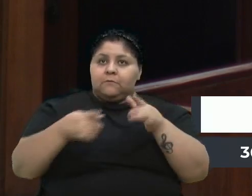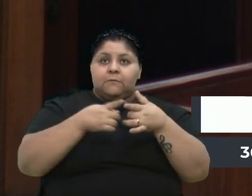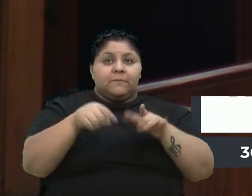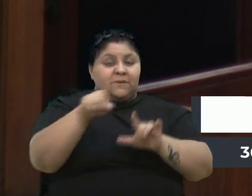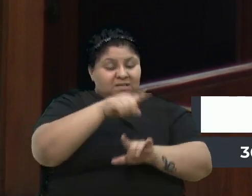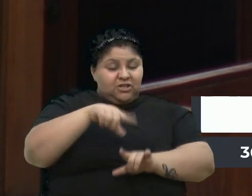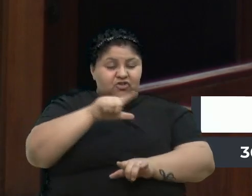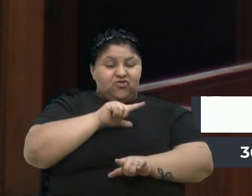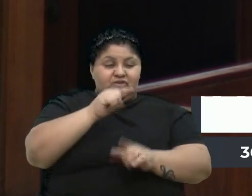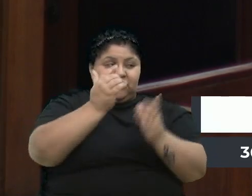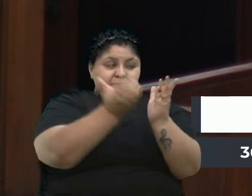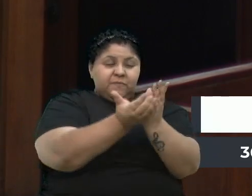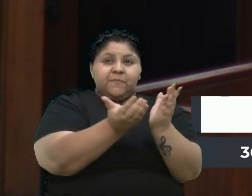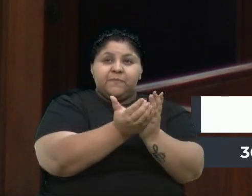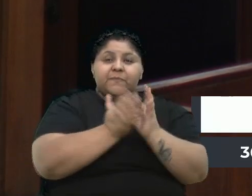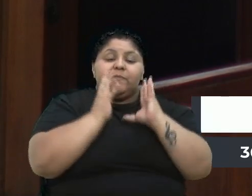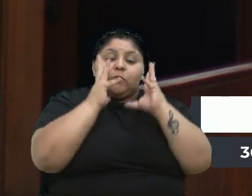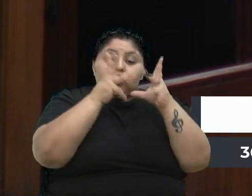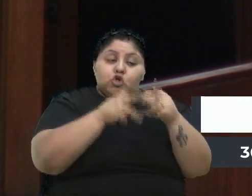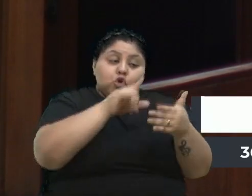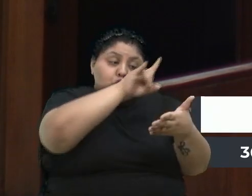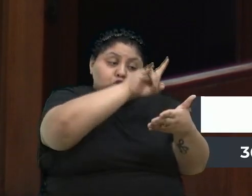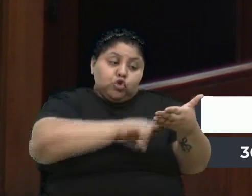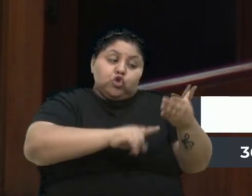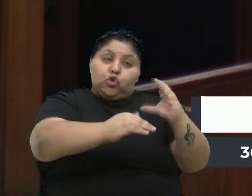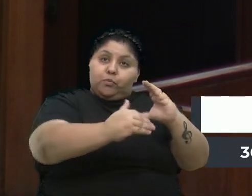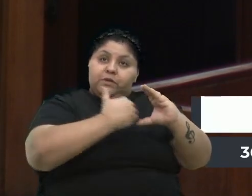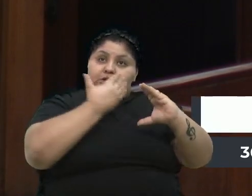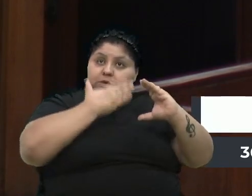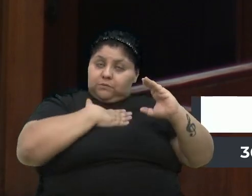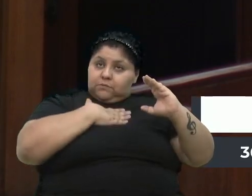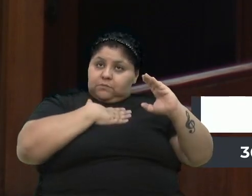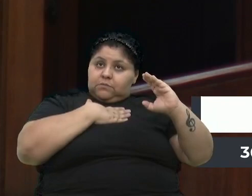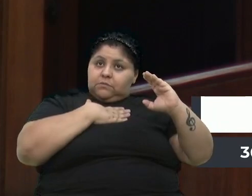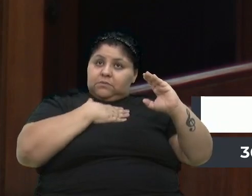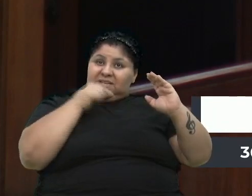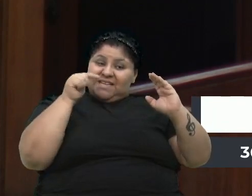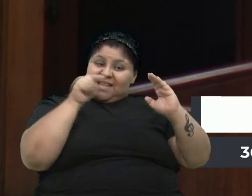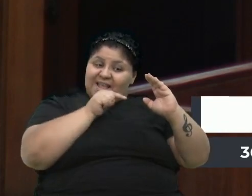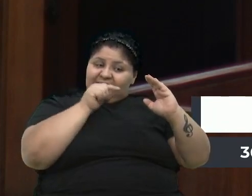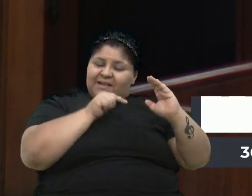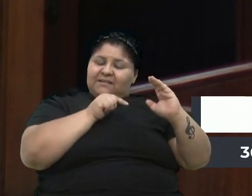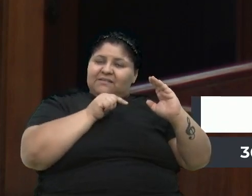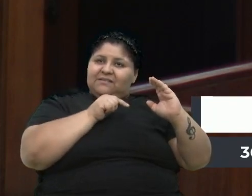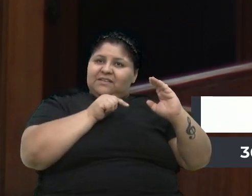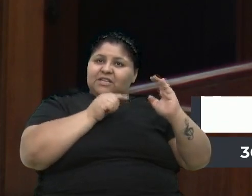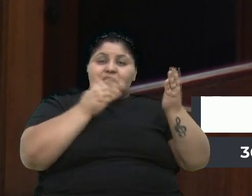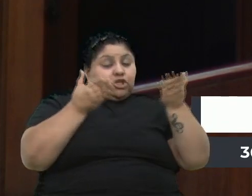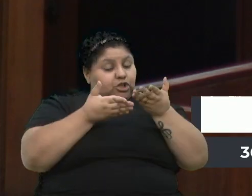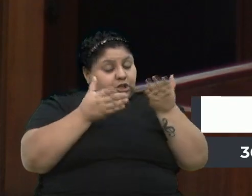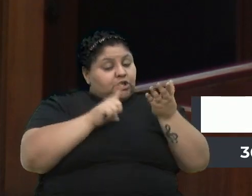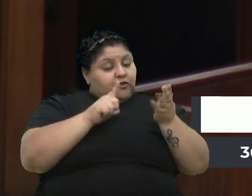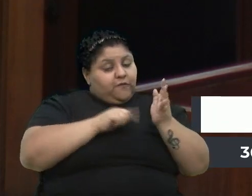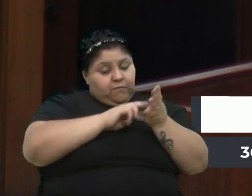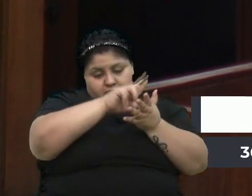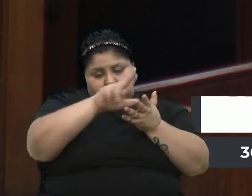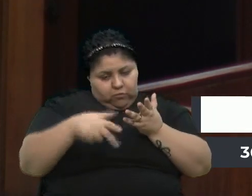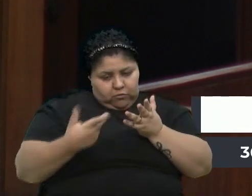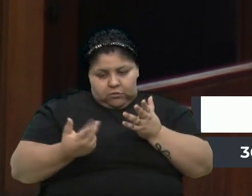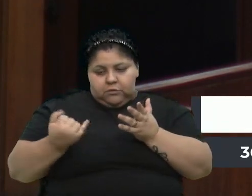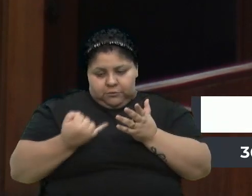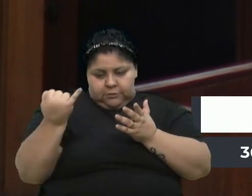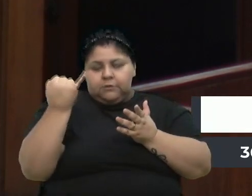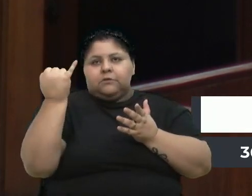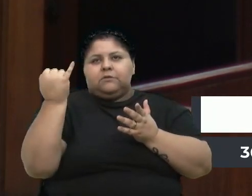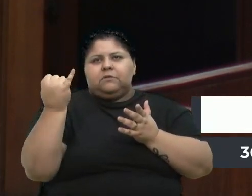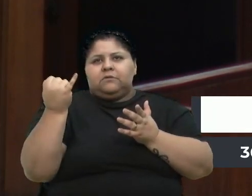estudado, senhor presidente, todos os documentos que chegam até a gente, e essa questão já tiveram outras questões importantes